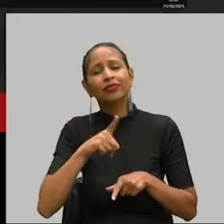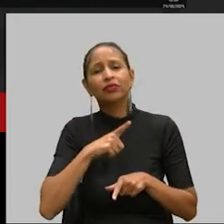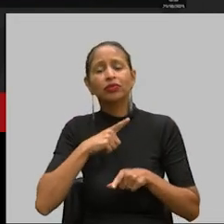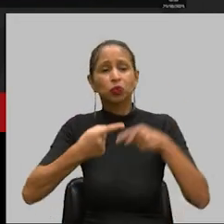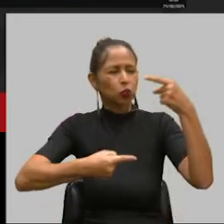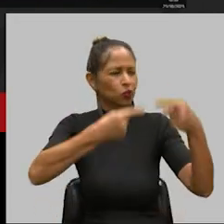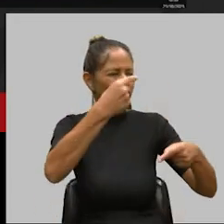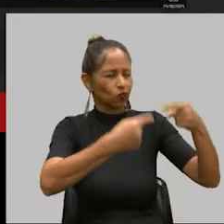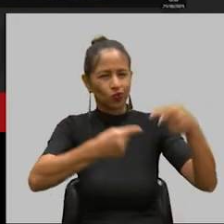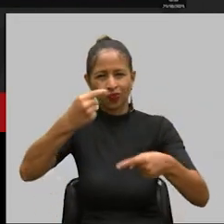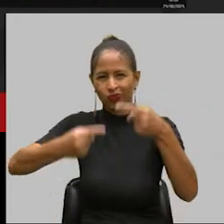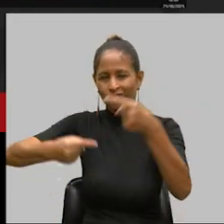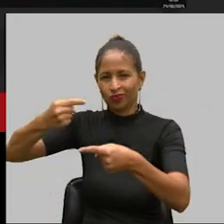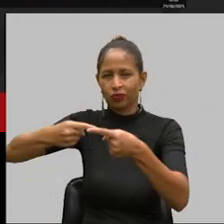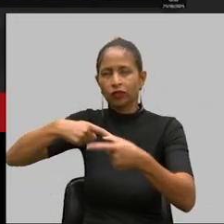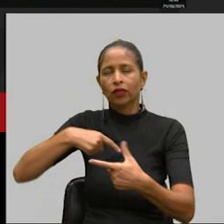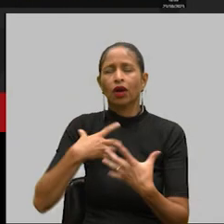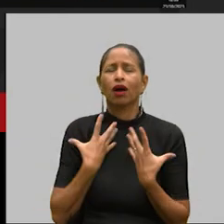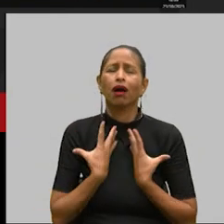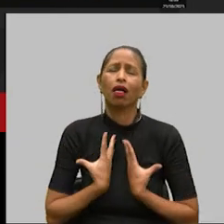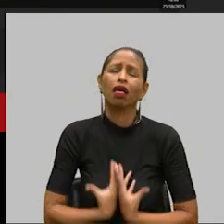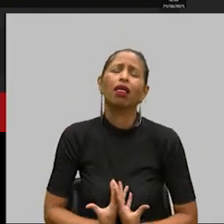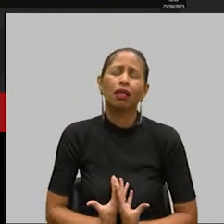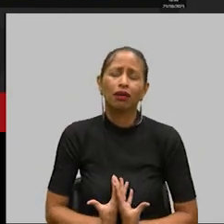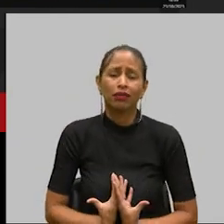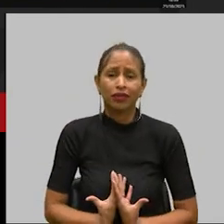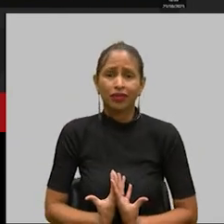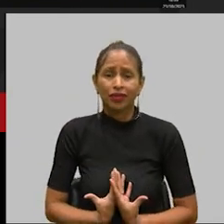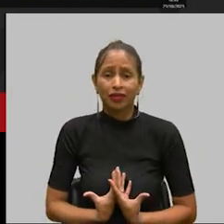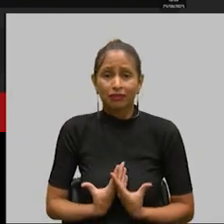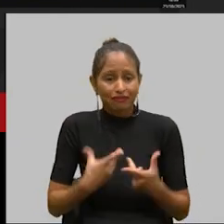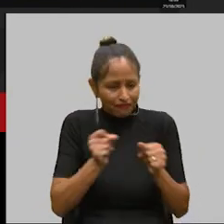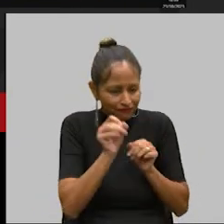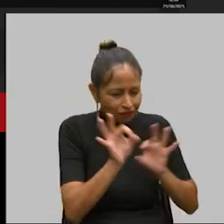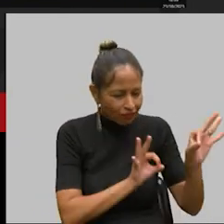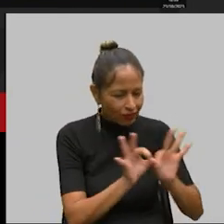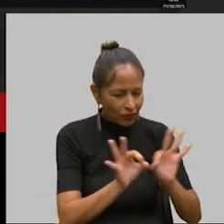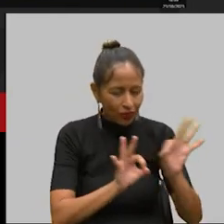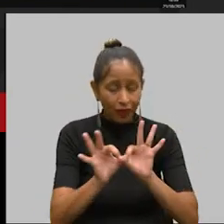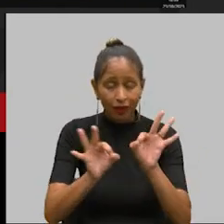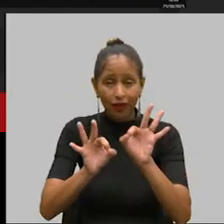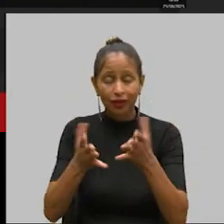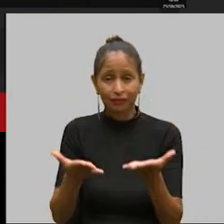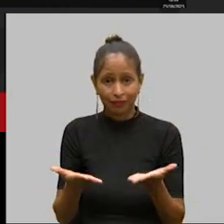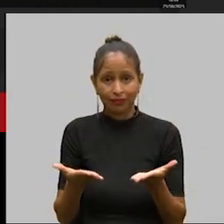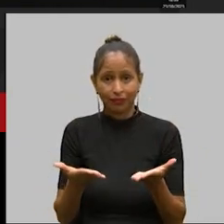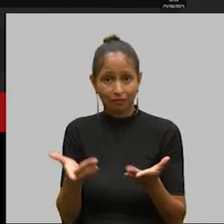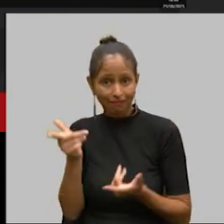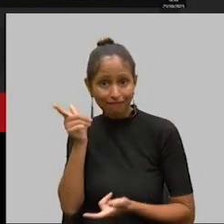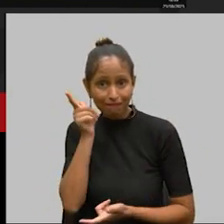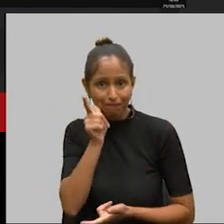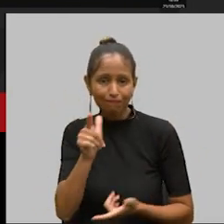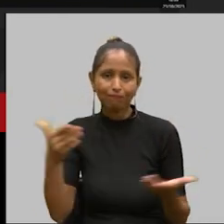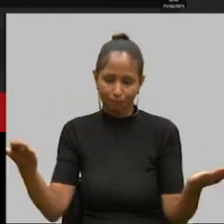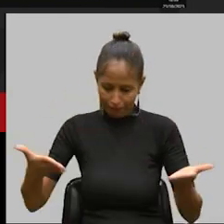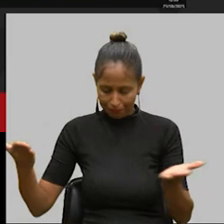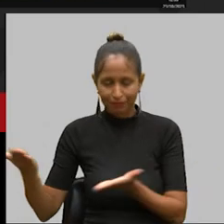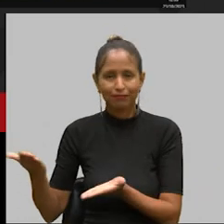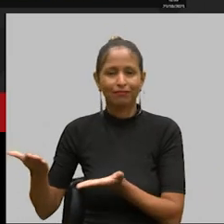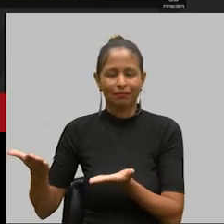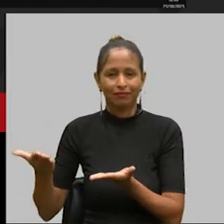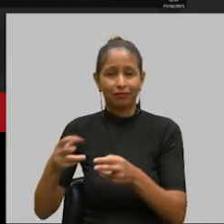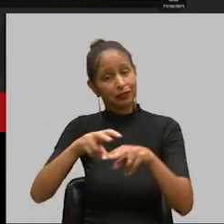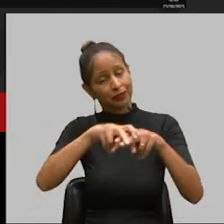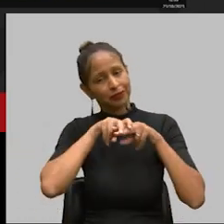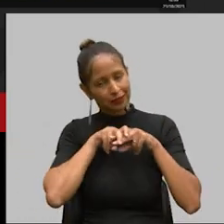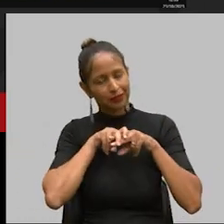debateram exaustivamente as elaborações do Marco legal que conquistamos até aqui portanto